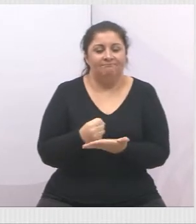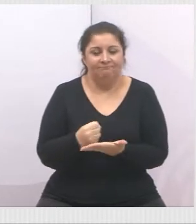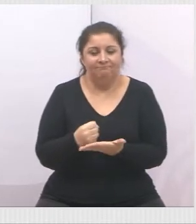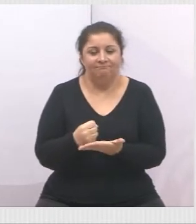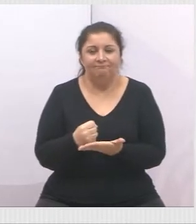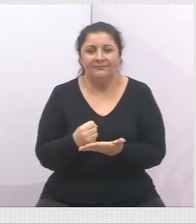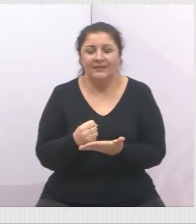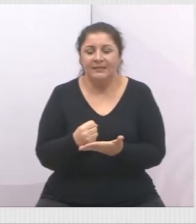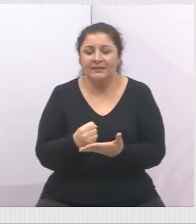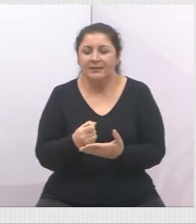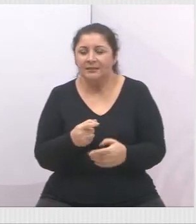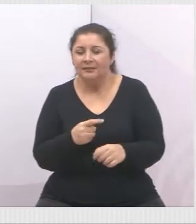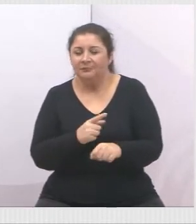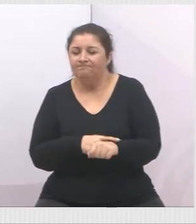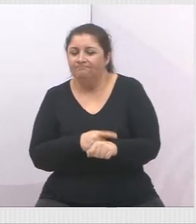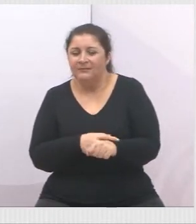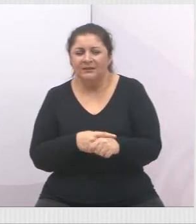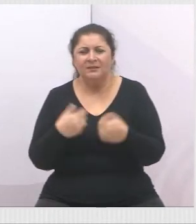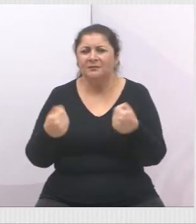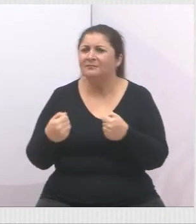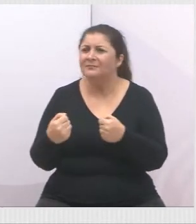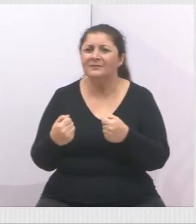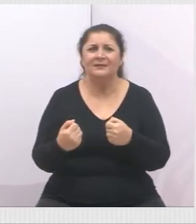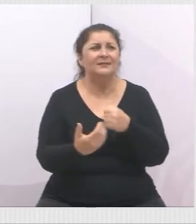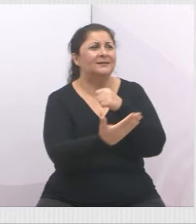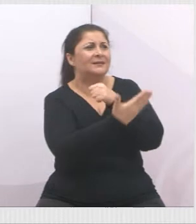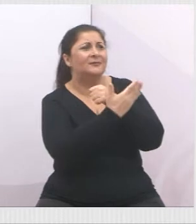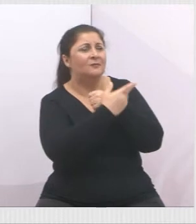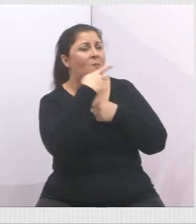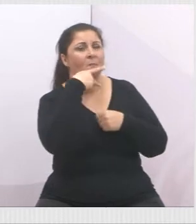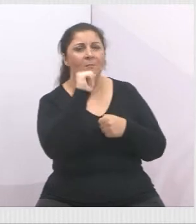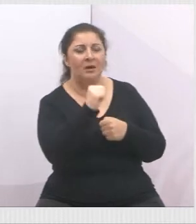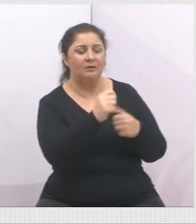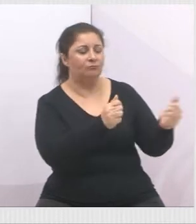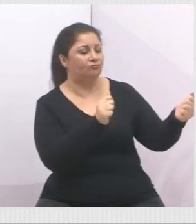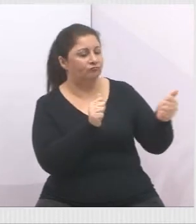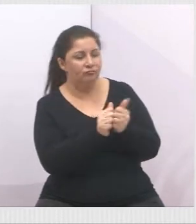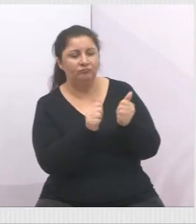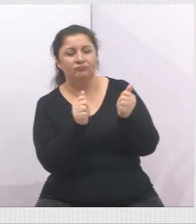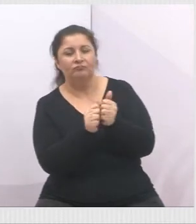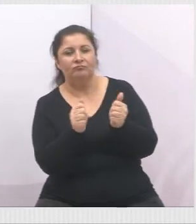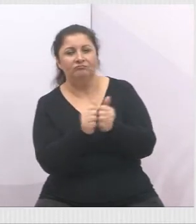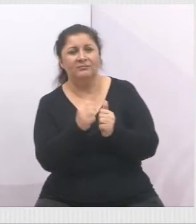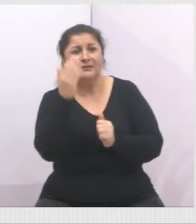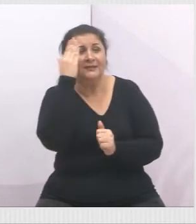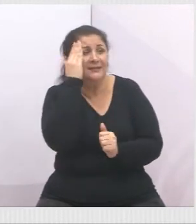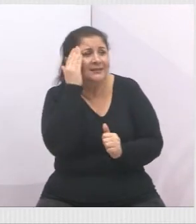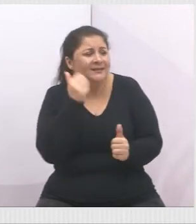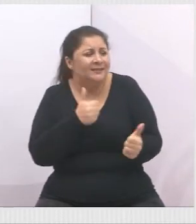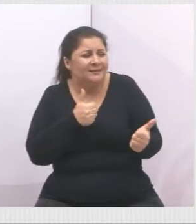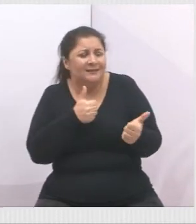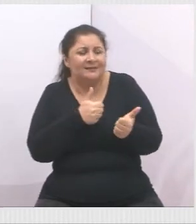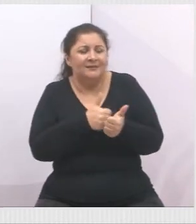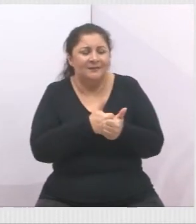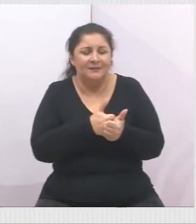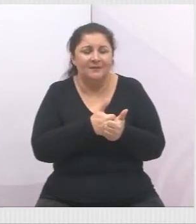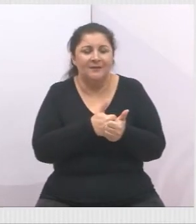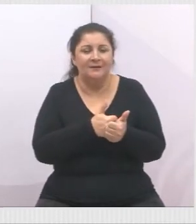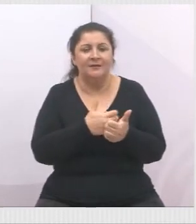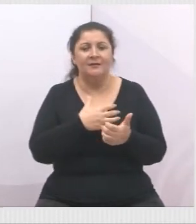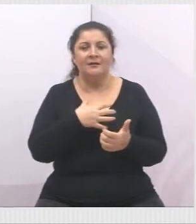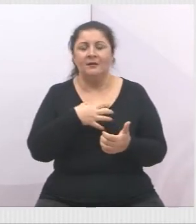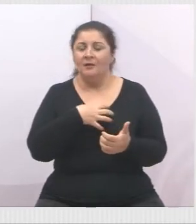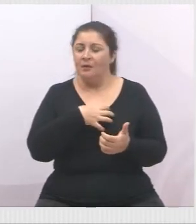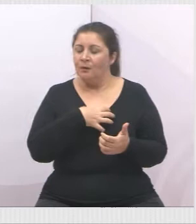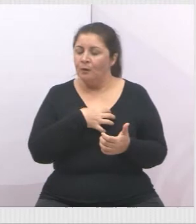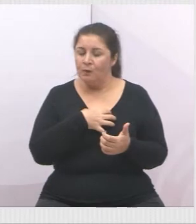precisei muito dele na minha vida. E ele estava ali. E sabendo que ele estava ali, eu tinha uma